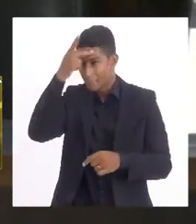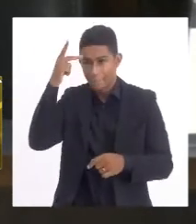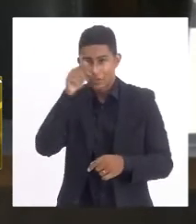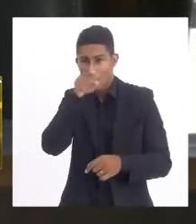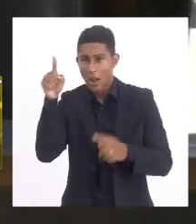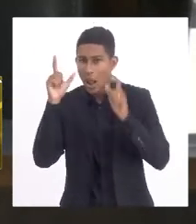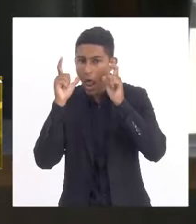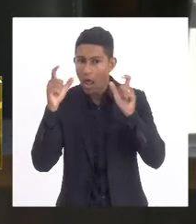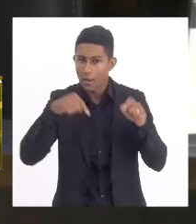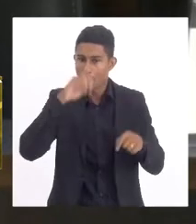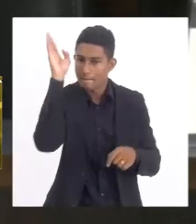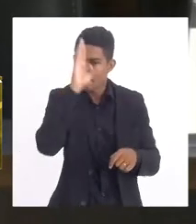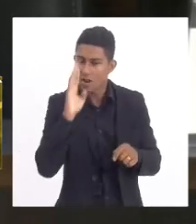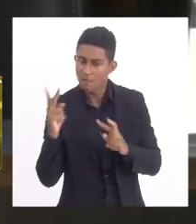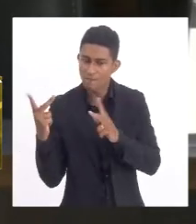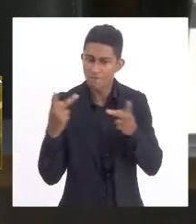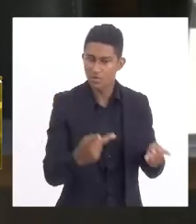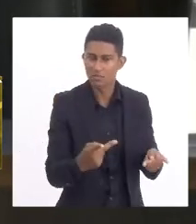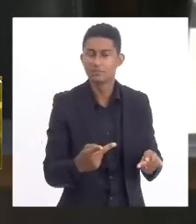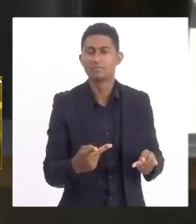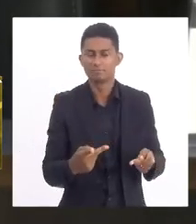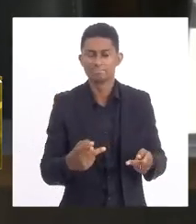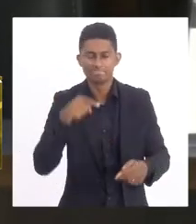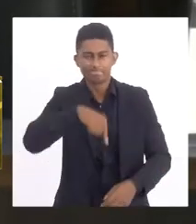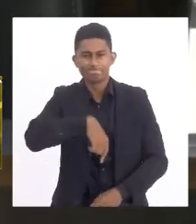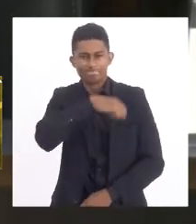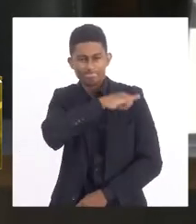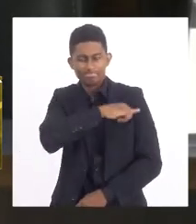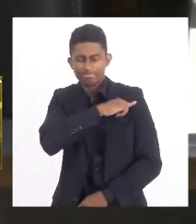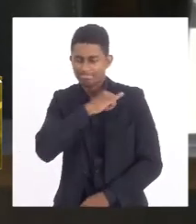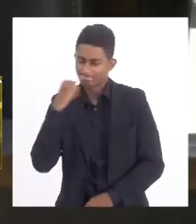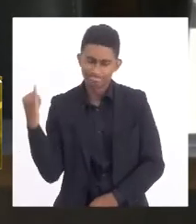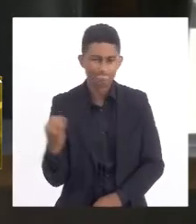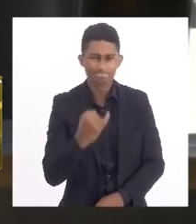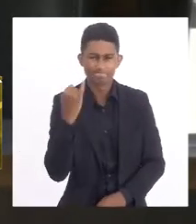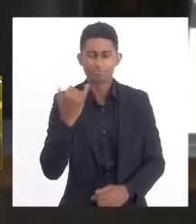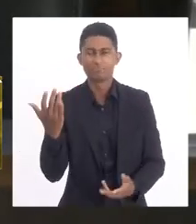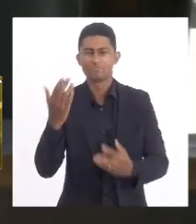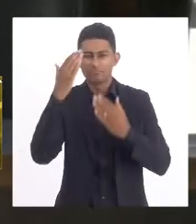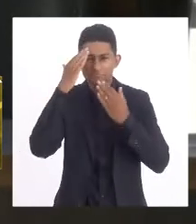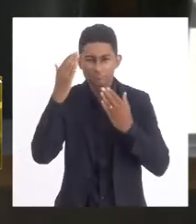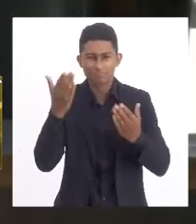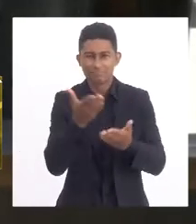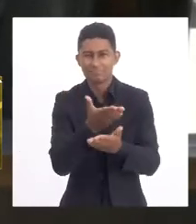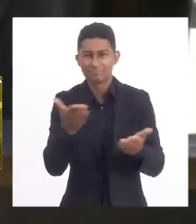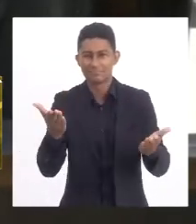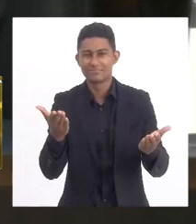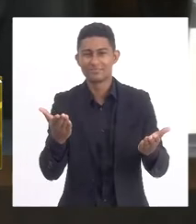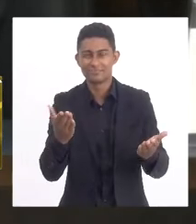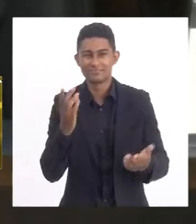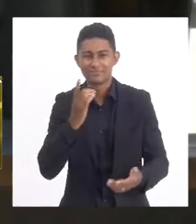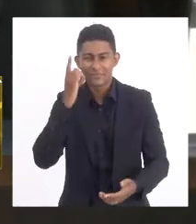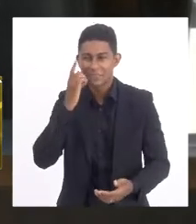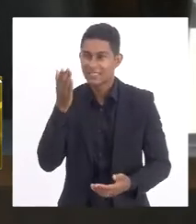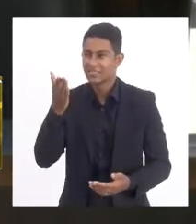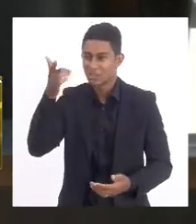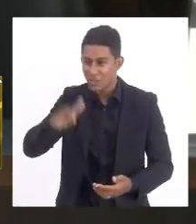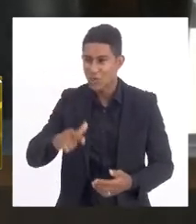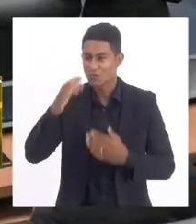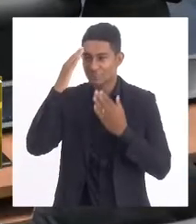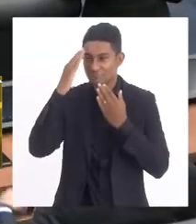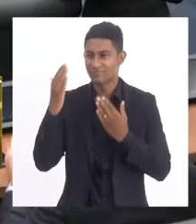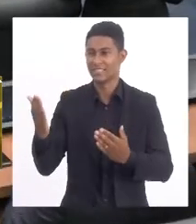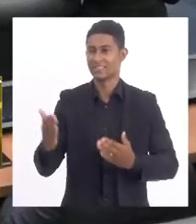contamos com Rio de Janeiro como aliado de primeira ordem nesta Missão Especial meu muito obrigado a todos deputada mais uma vez meu muito